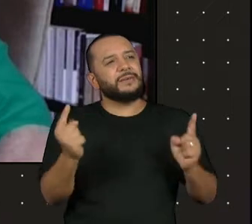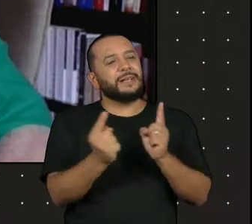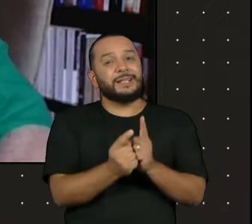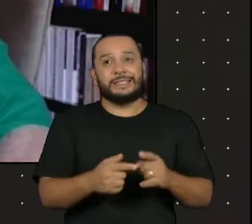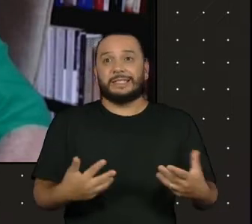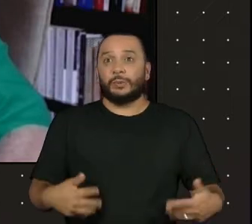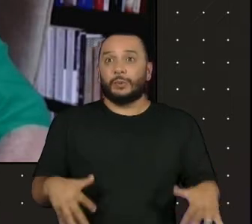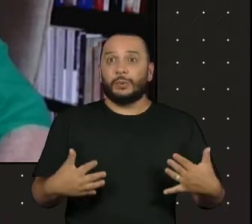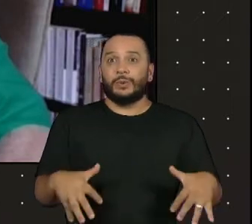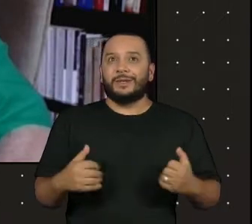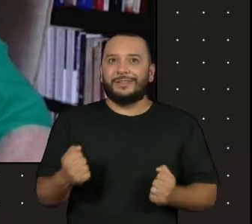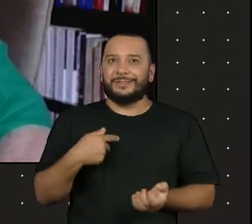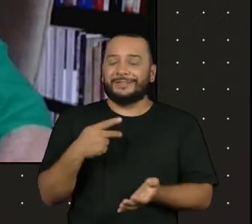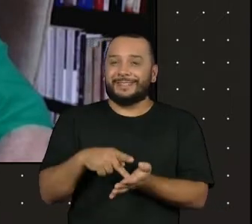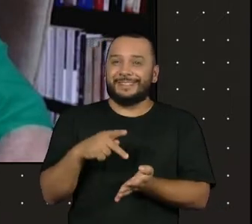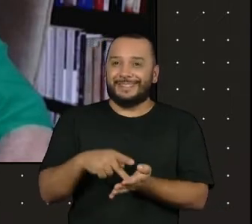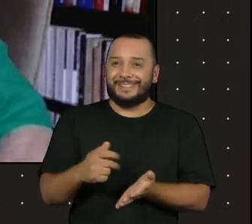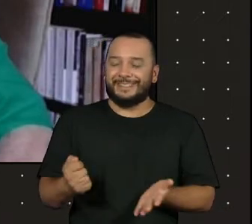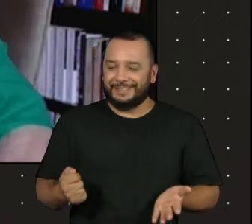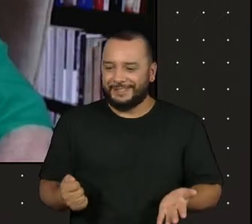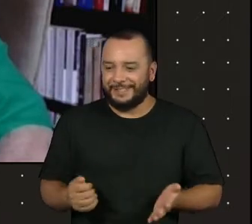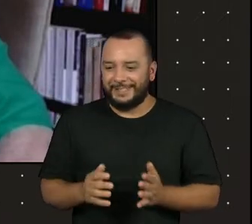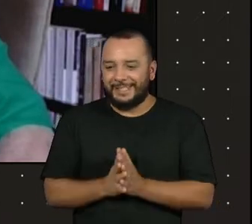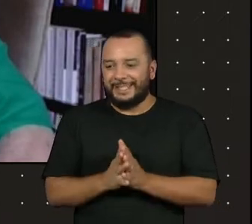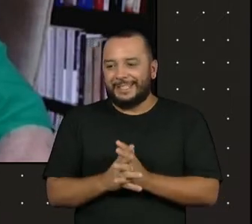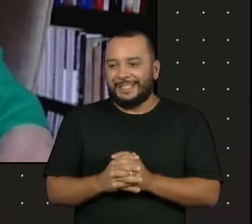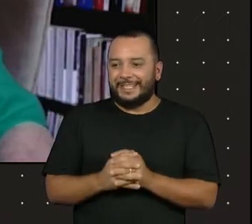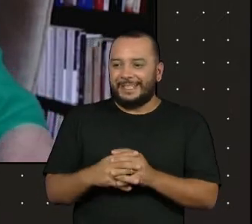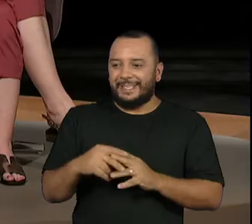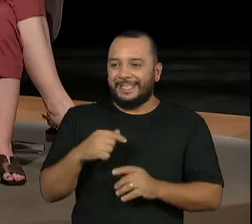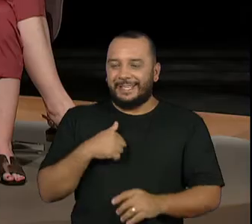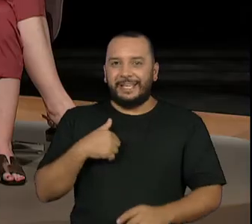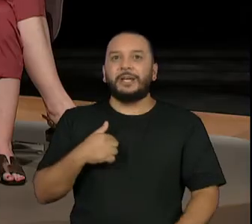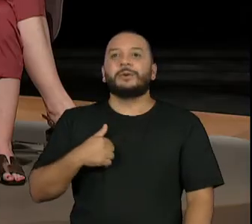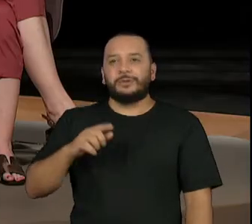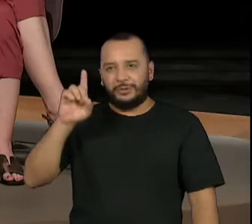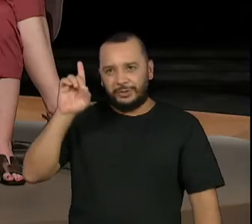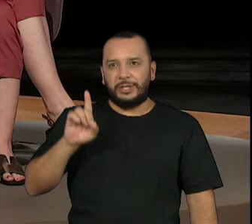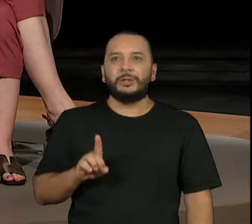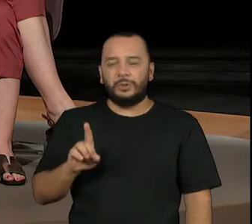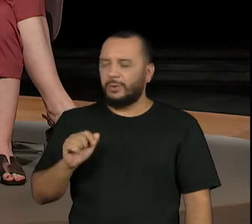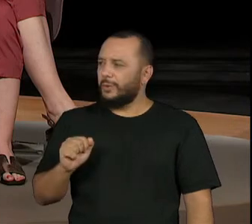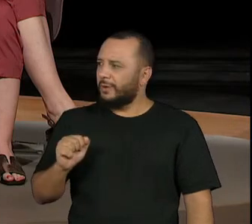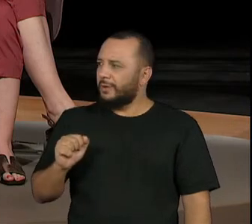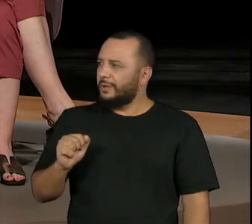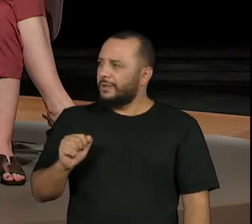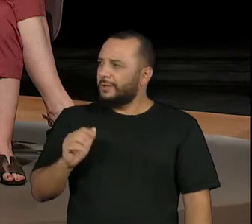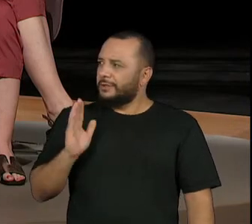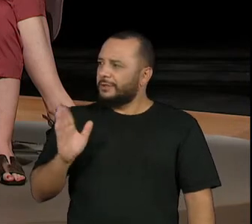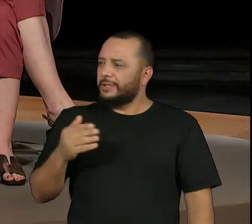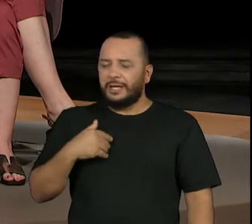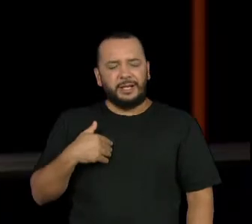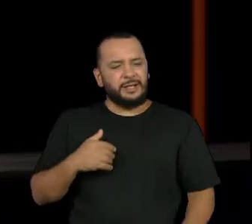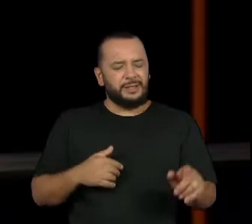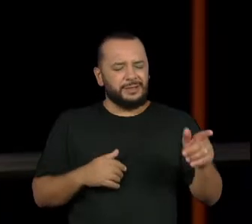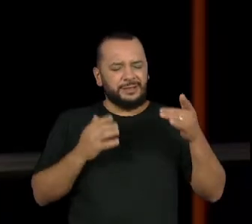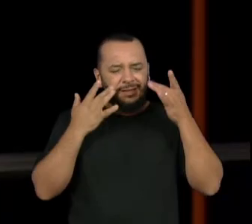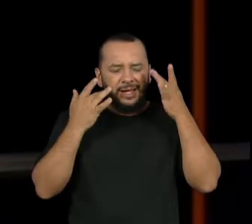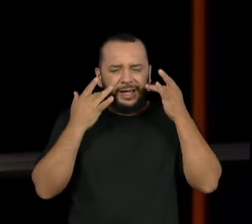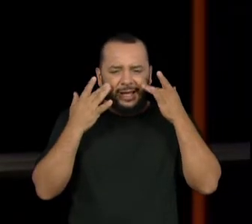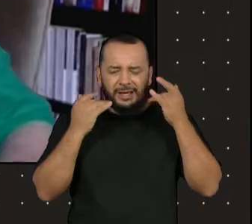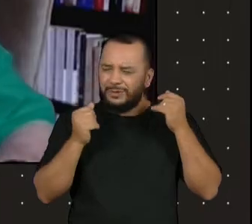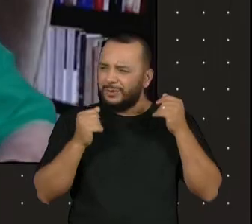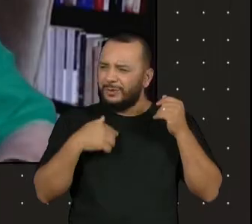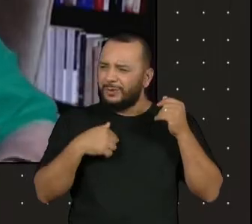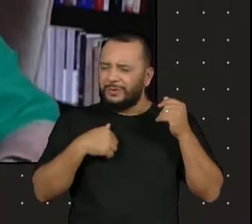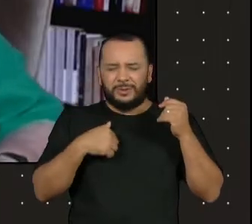Olha, eu fiz a direção do Antunes, como é que chama a peça lá no Teatro Itália?